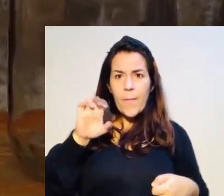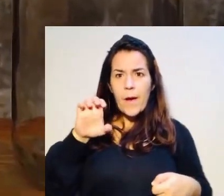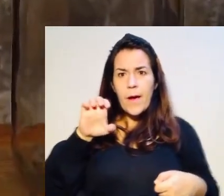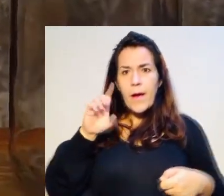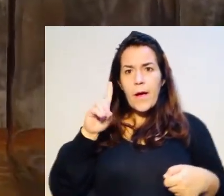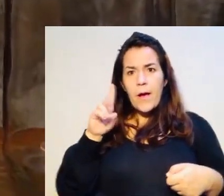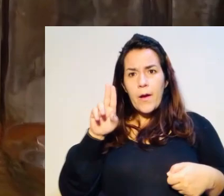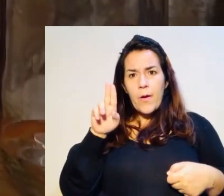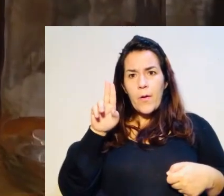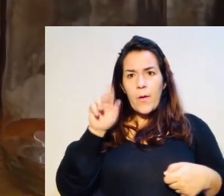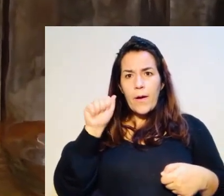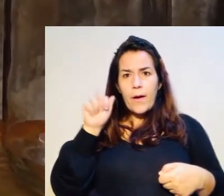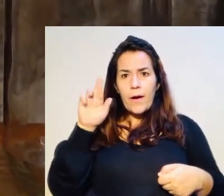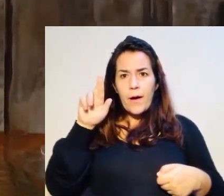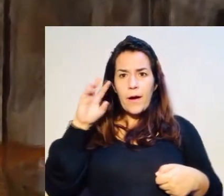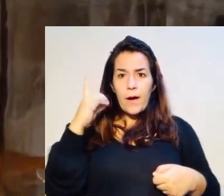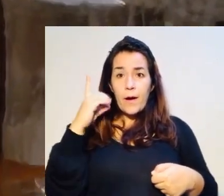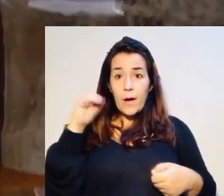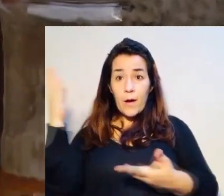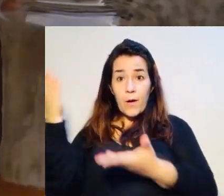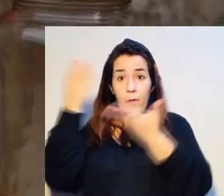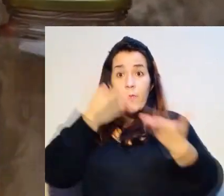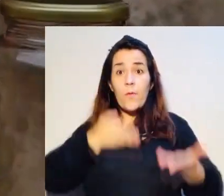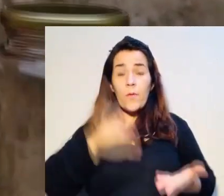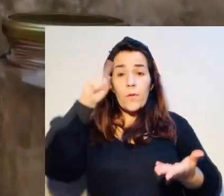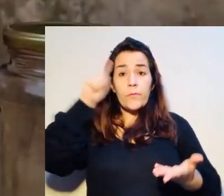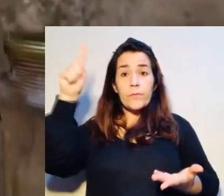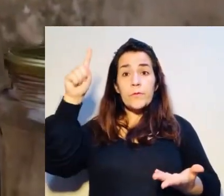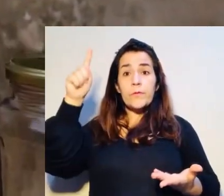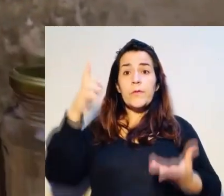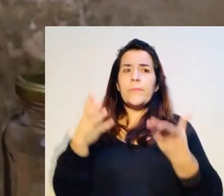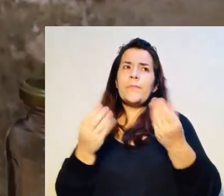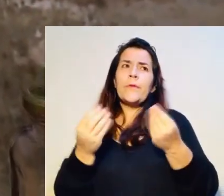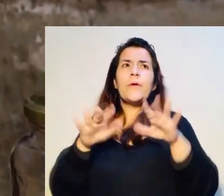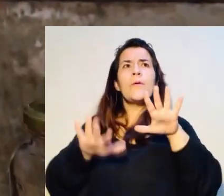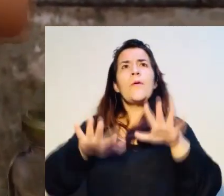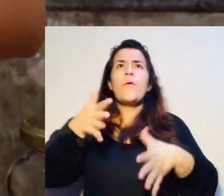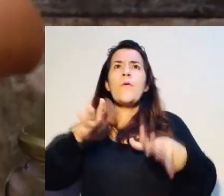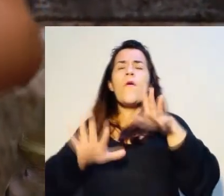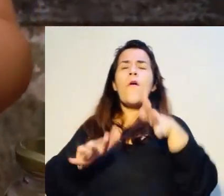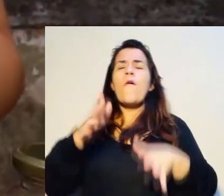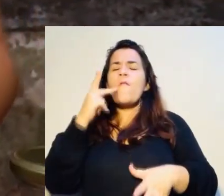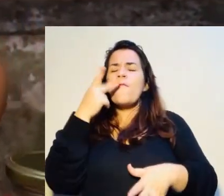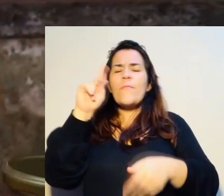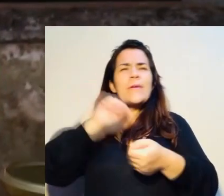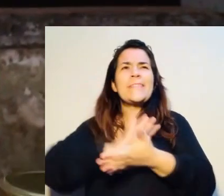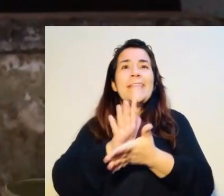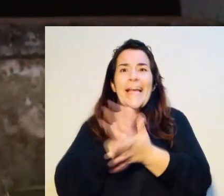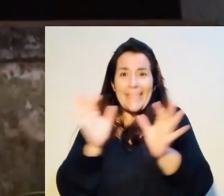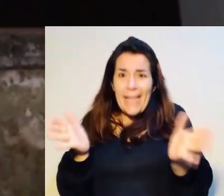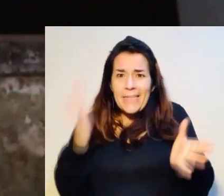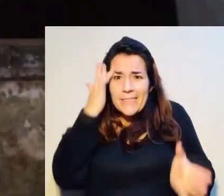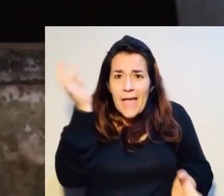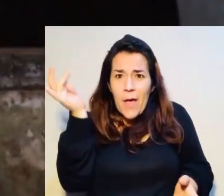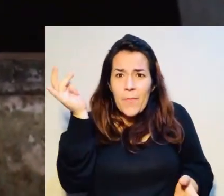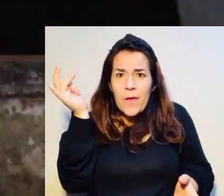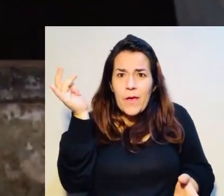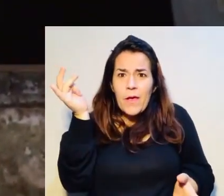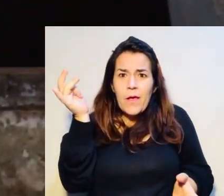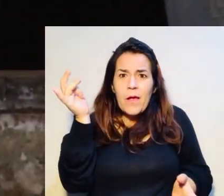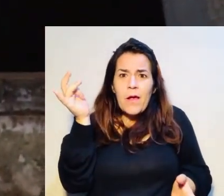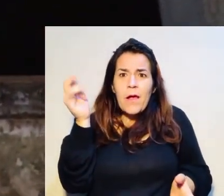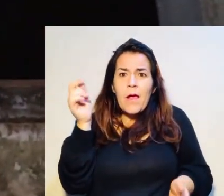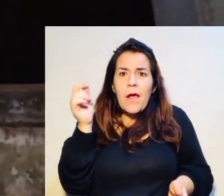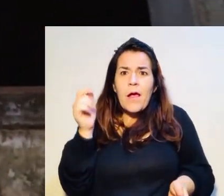exemplo, recebeu um certo dia, meio que assim, do famoso nada, sabe?